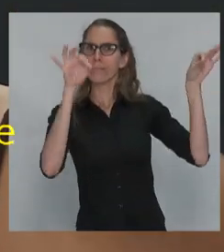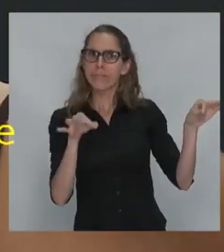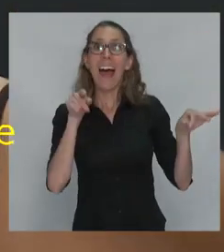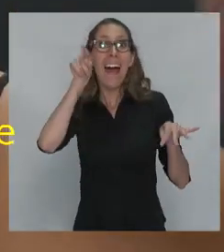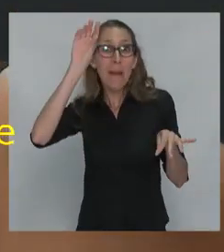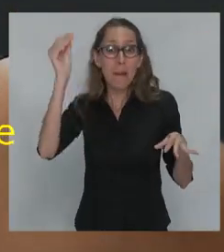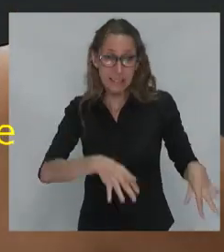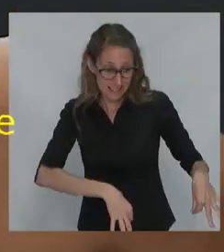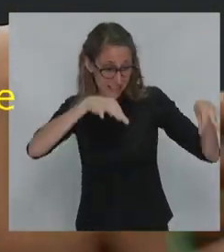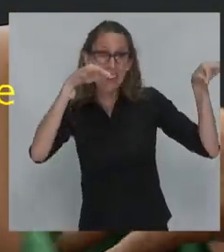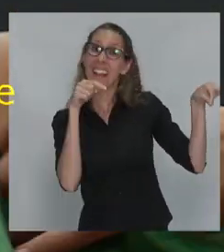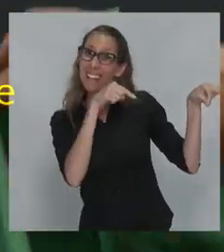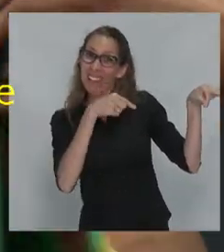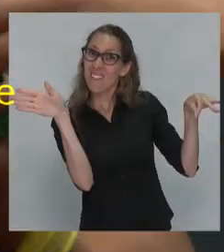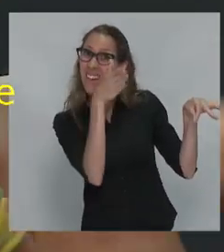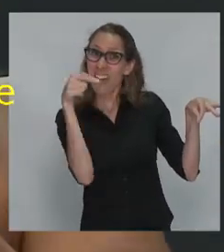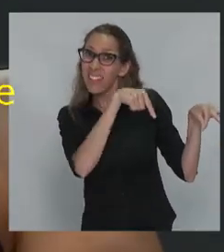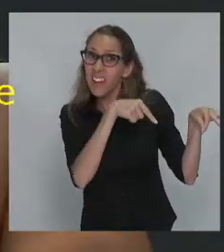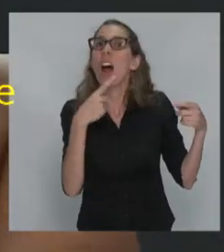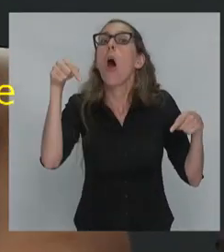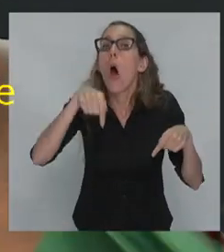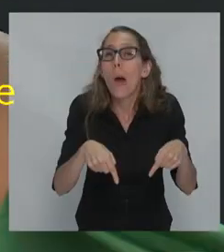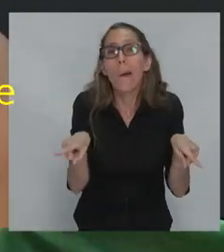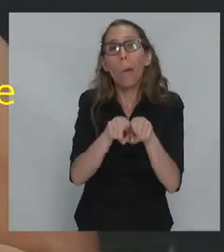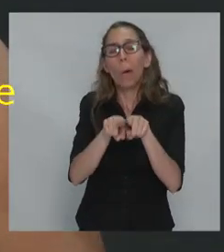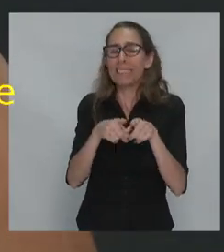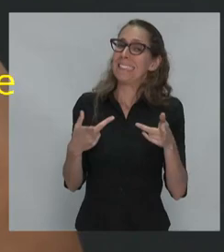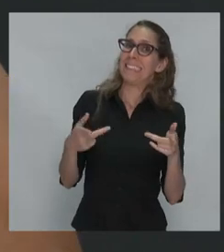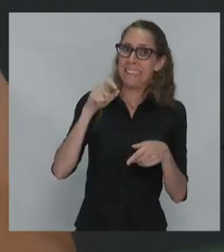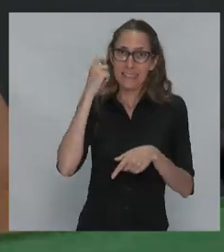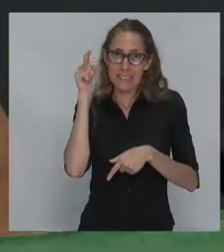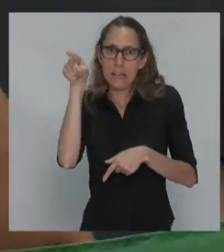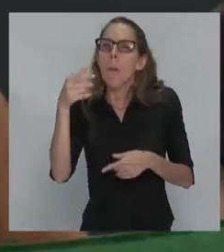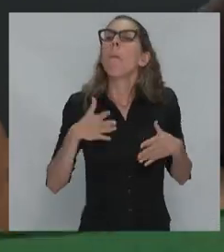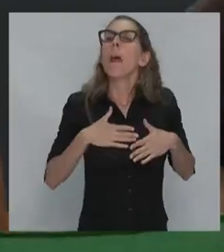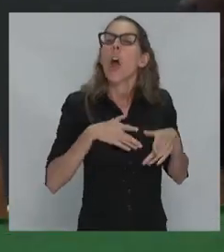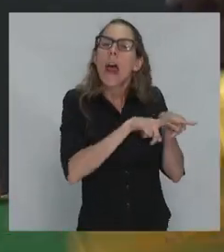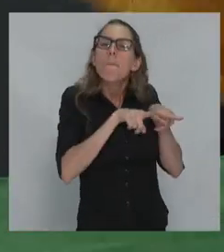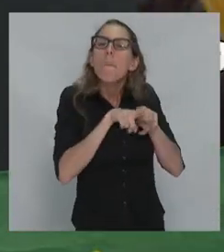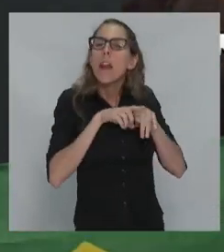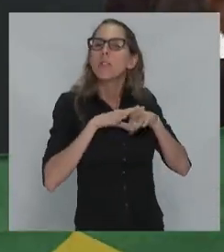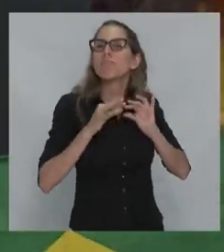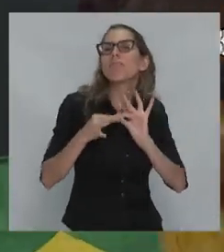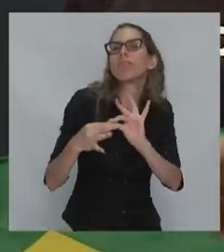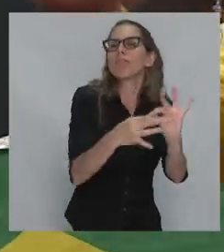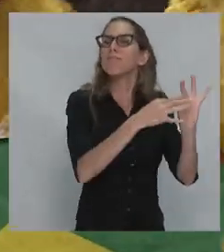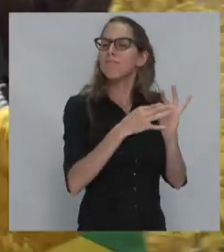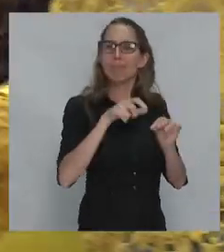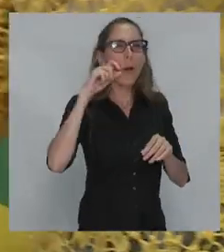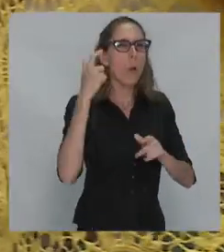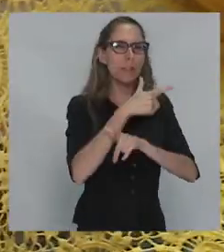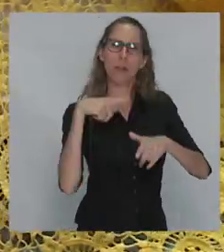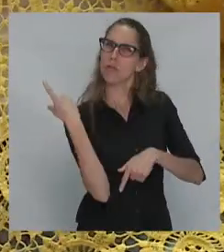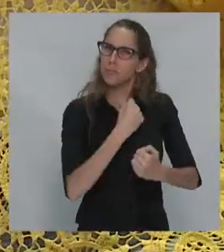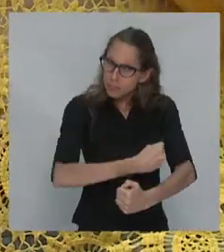junto com os meus irmãos, eu não tenho não. Nós vamos ser a resistência. Vocês que vão ao